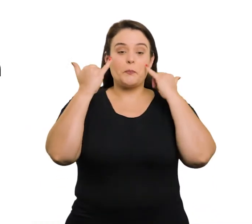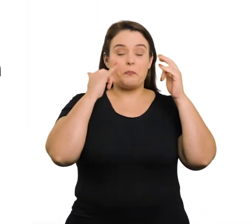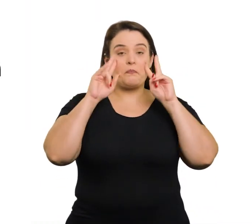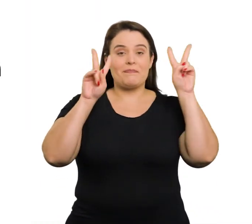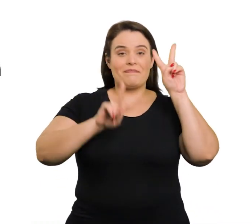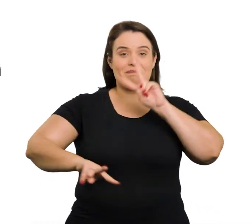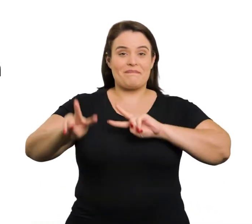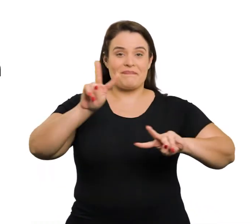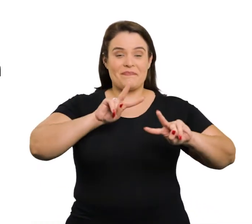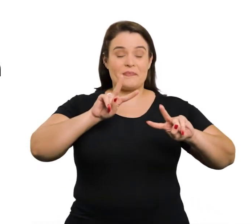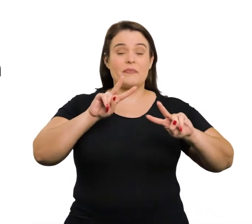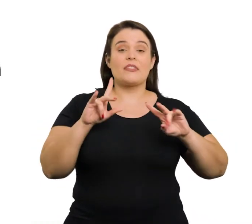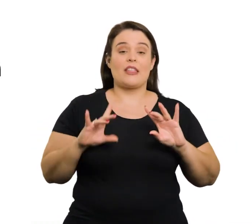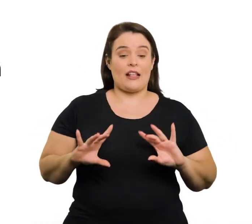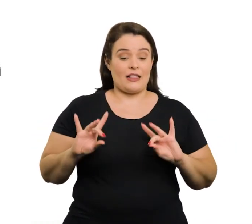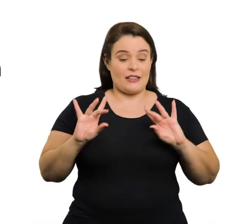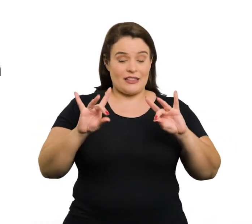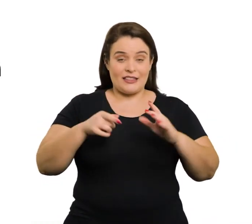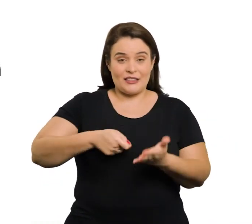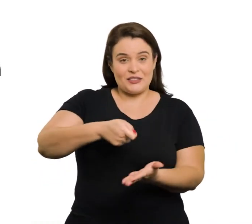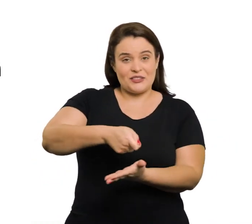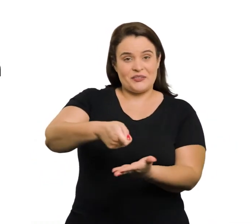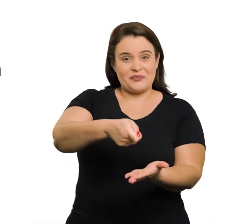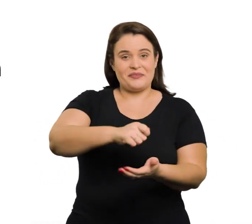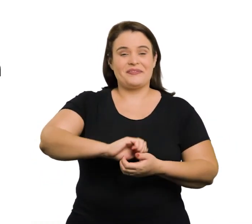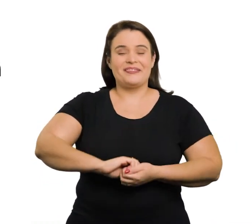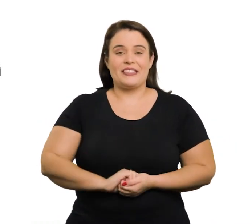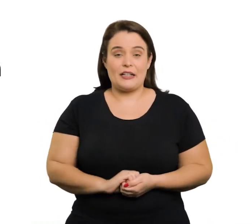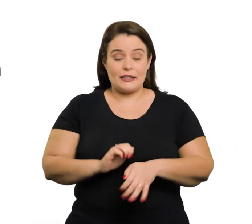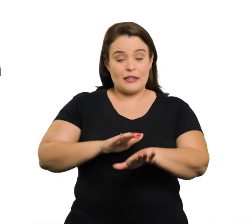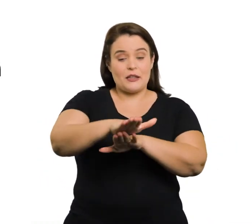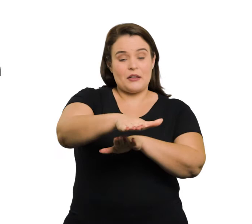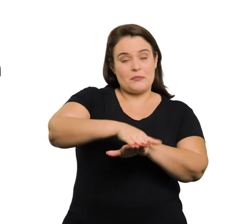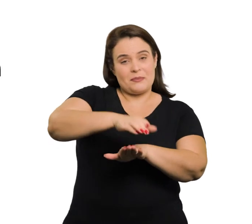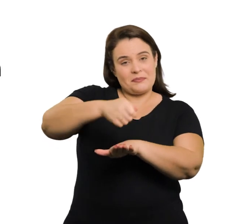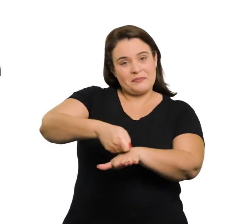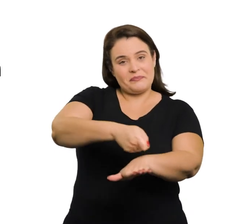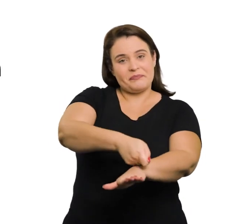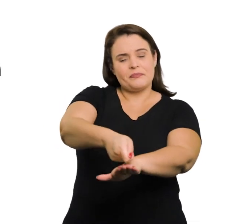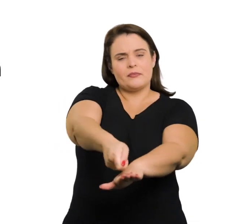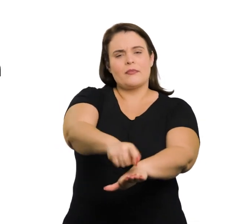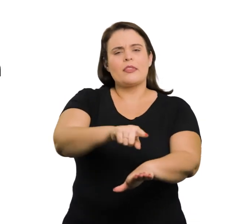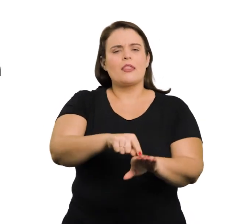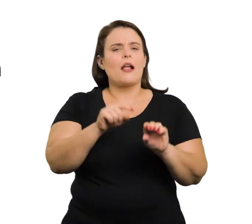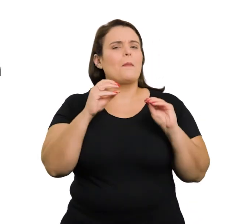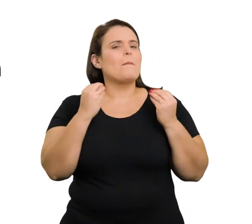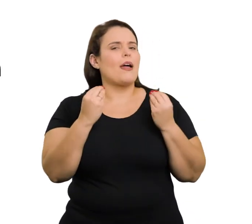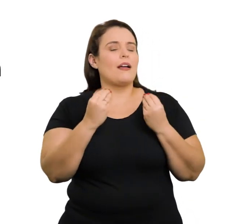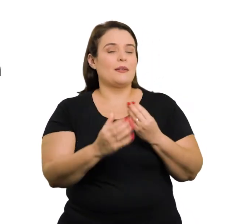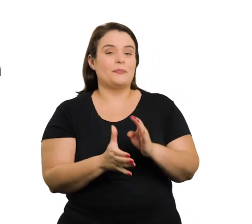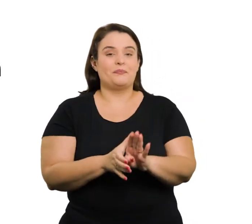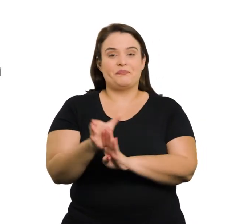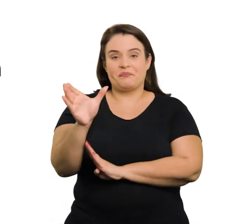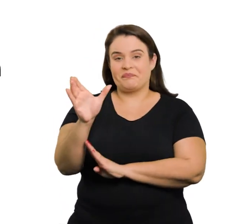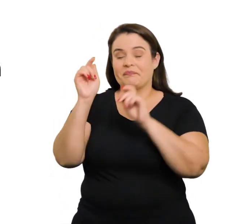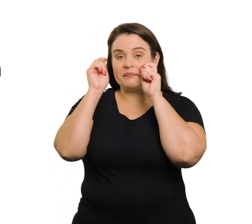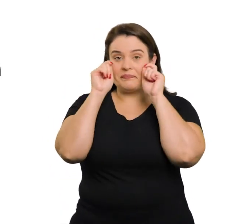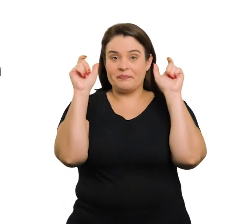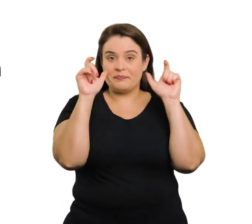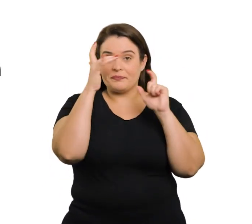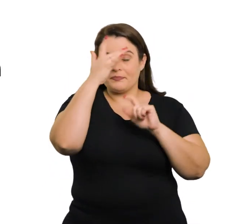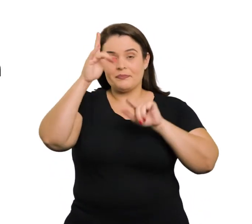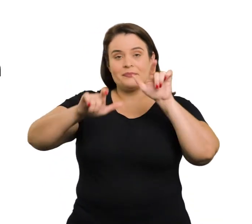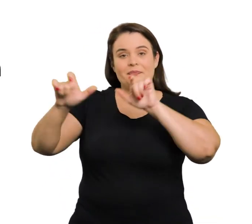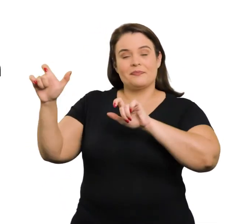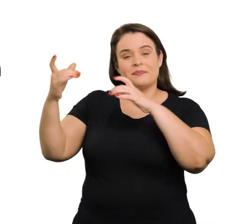Sinalização visual e tátil no piso. Os pisos táteis servem para orientar ou alertar as